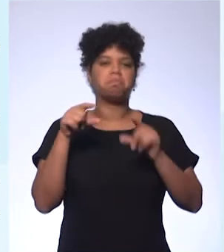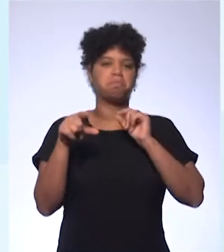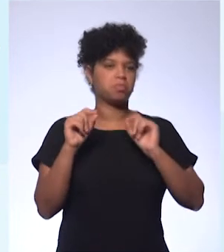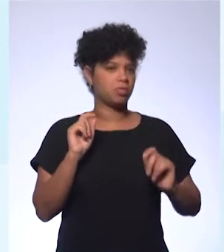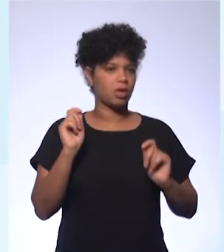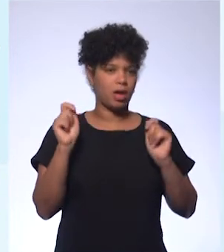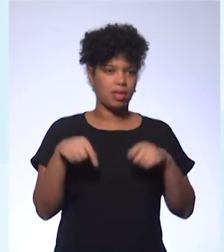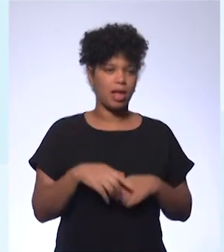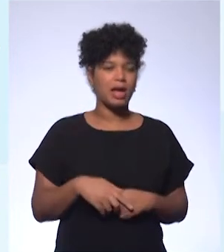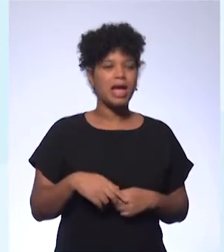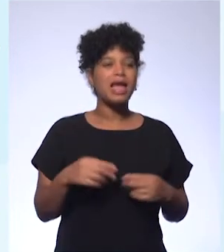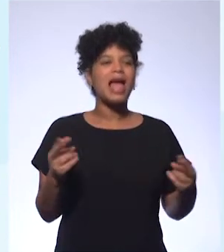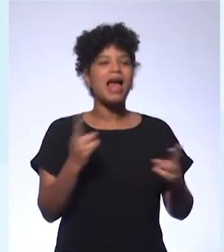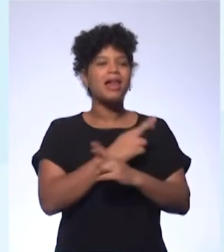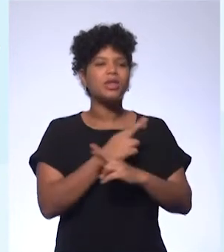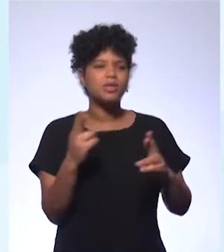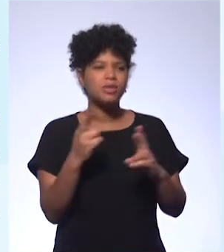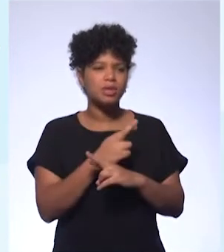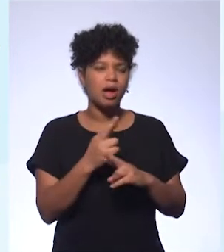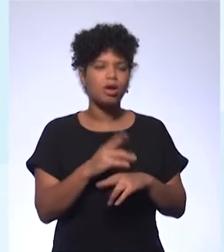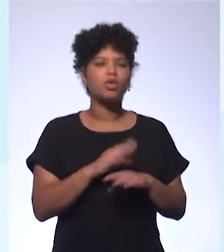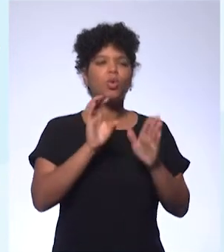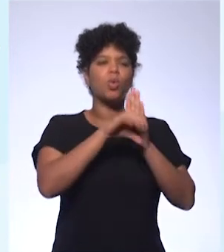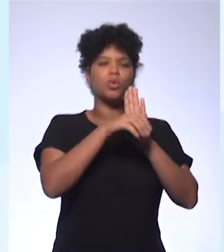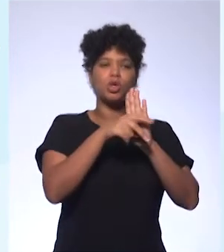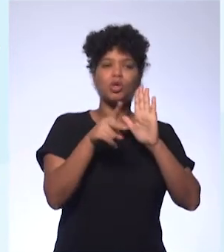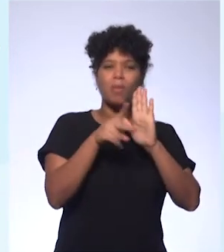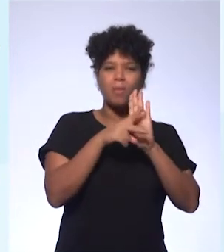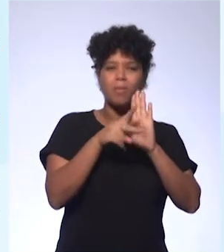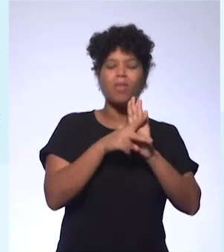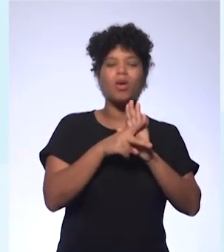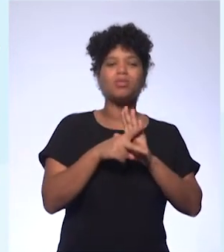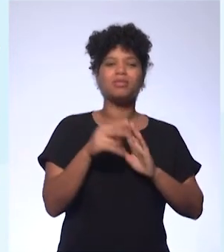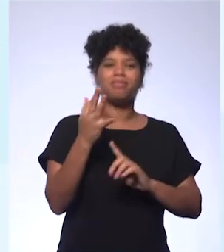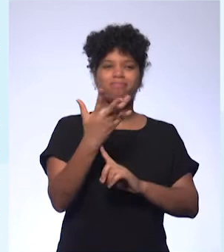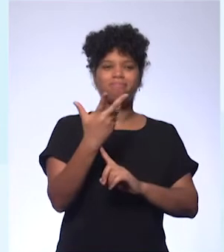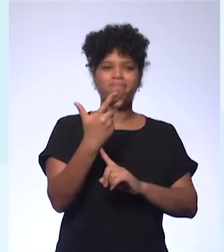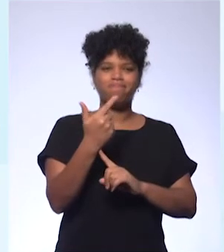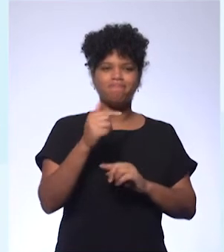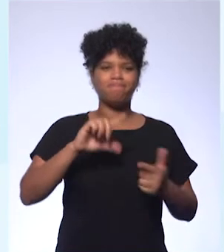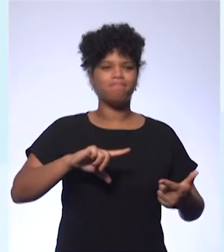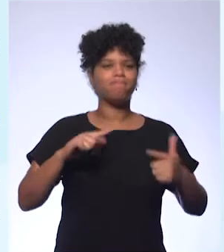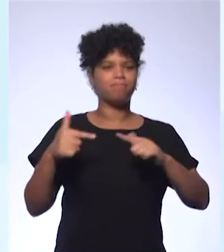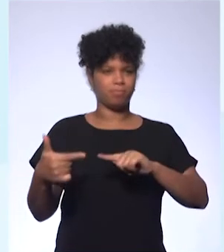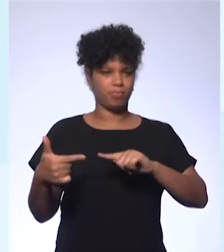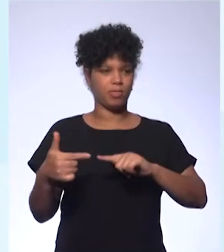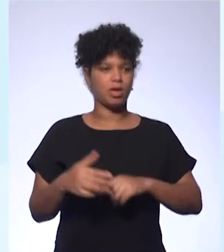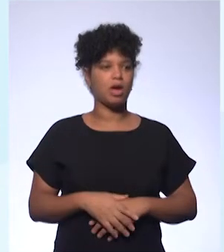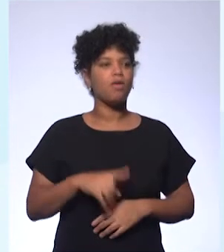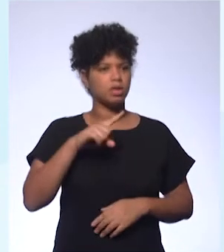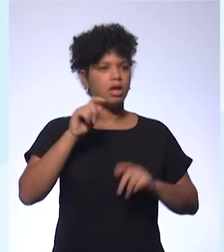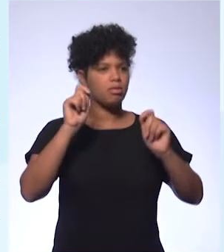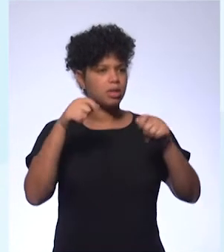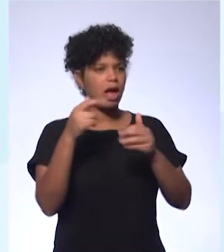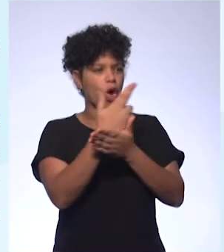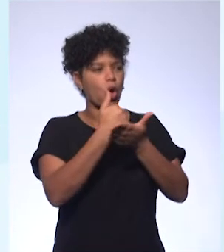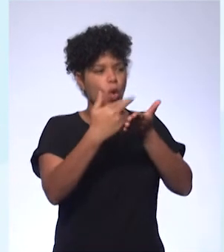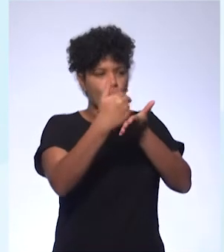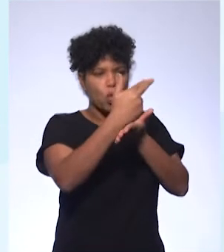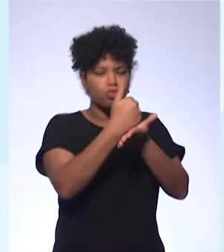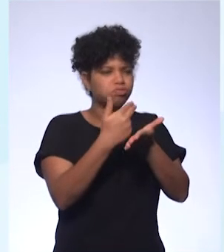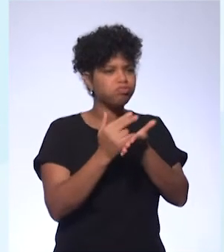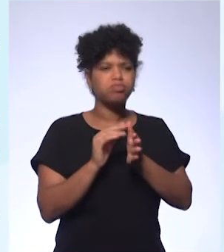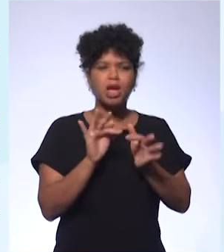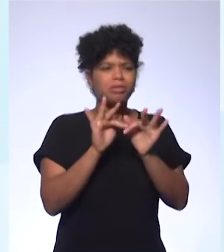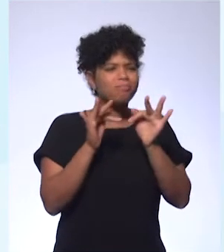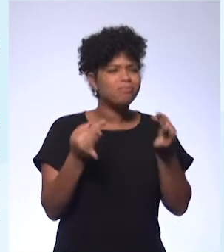conceitos de arte moderna. Vocês podem fazer um desenho de observação, um desenho, né, assim mais